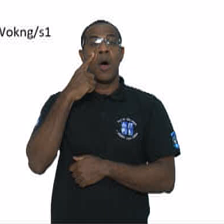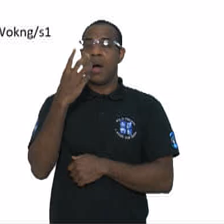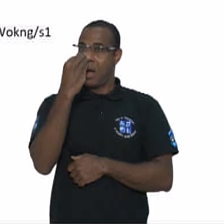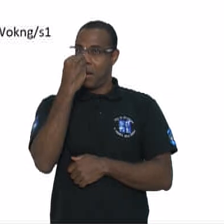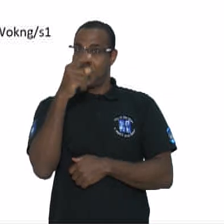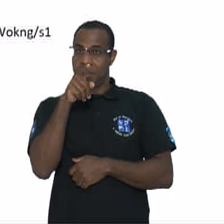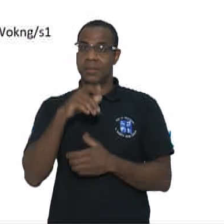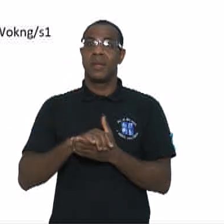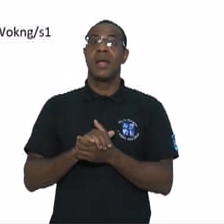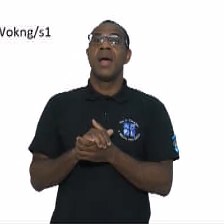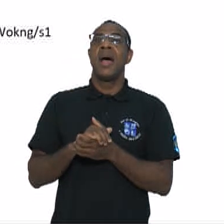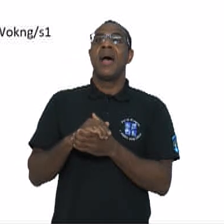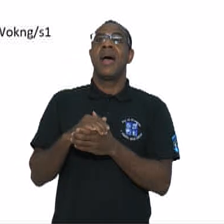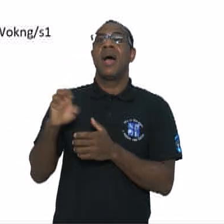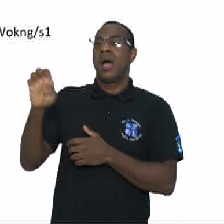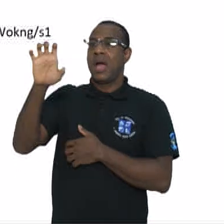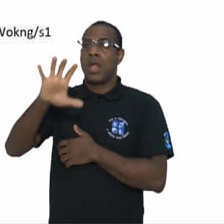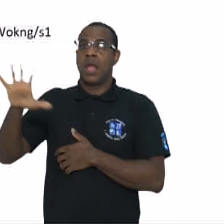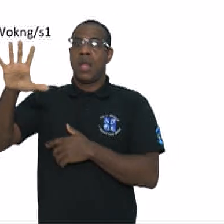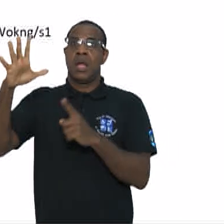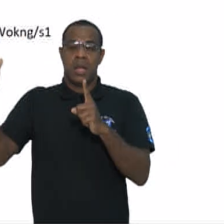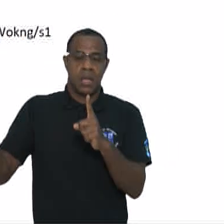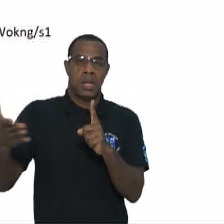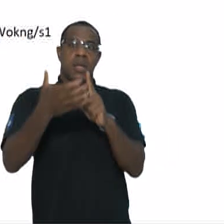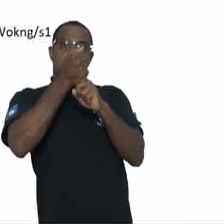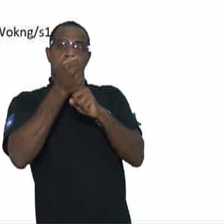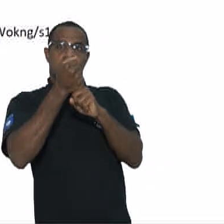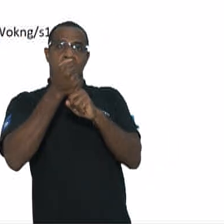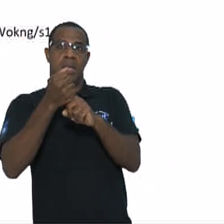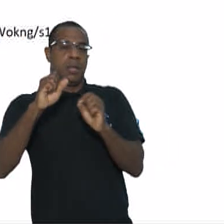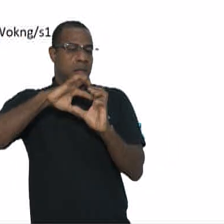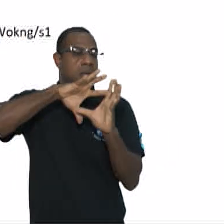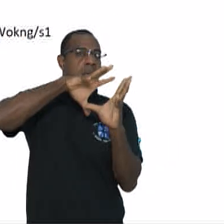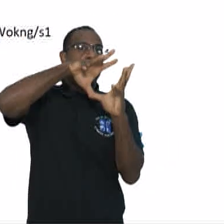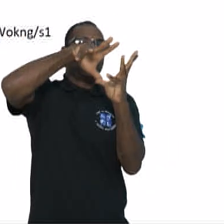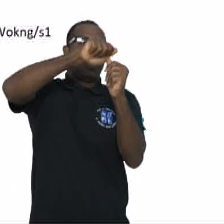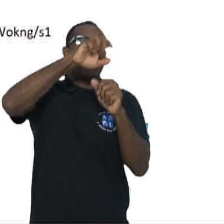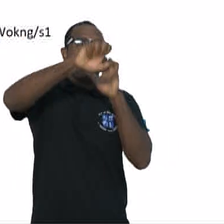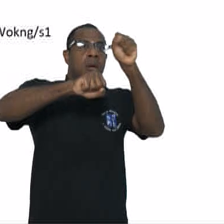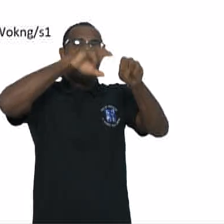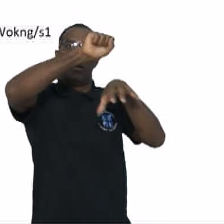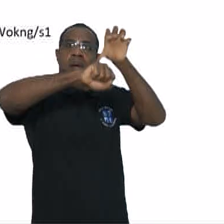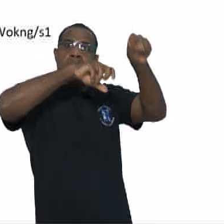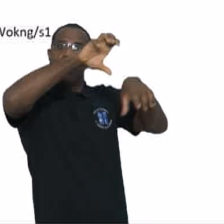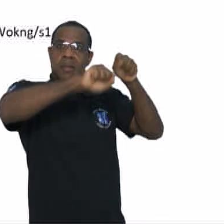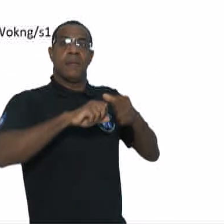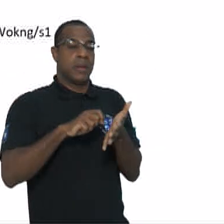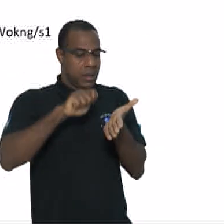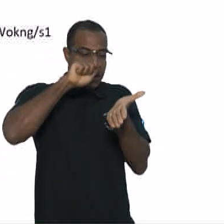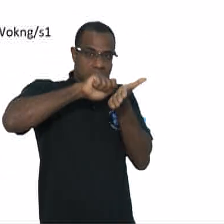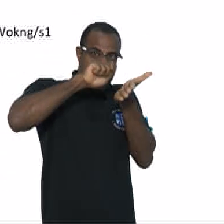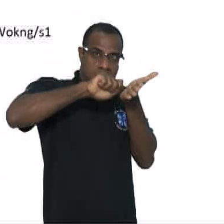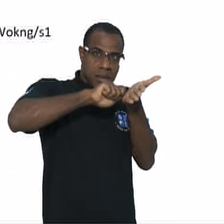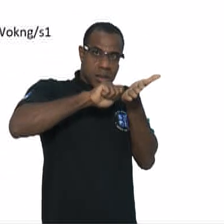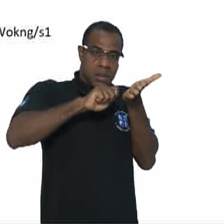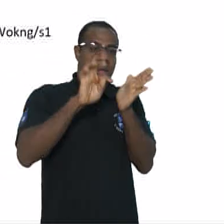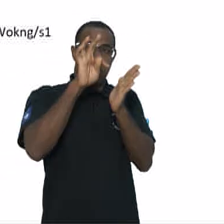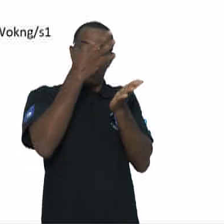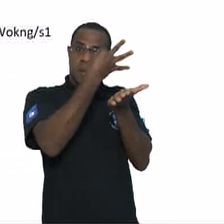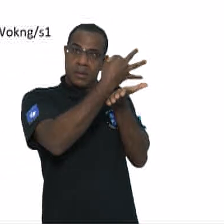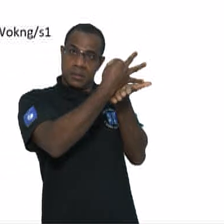de atuação europeia em relação à dominação dos territórios pelo mundo. Escreva um pequeno texto sobre as